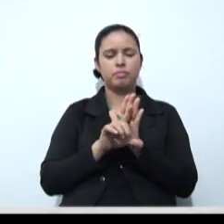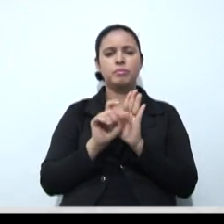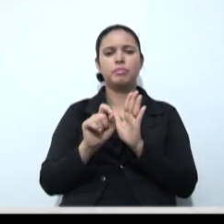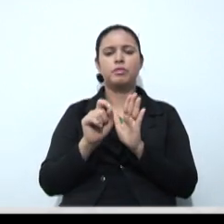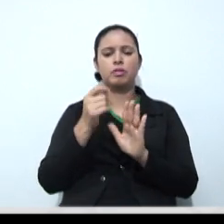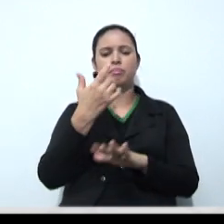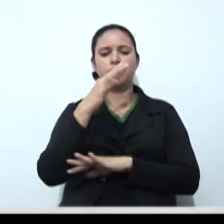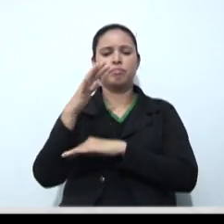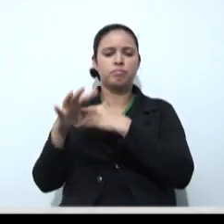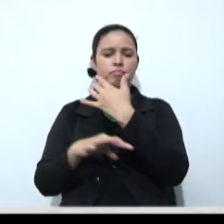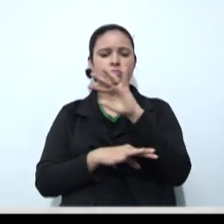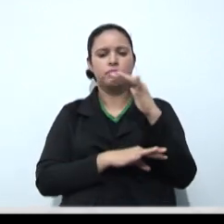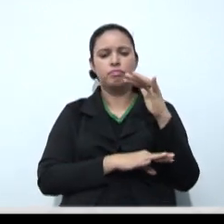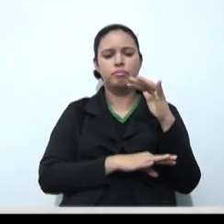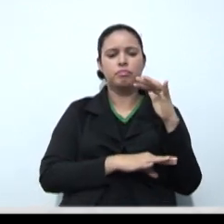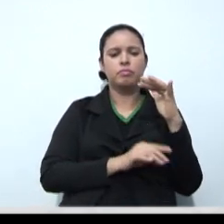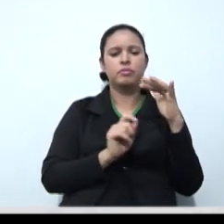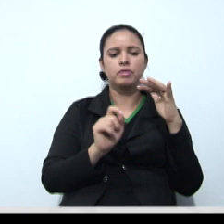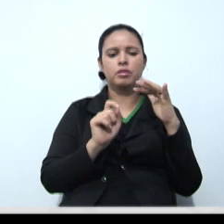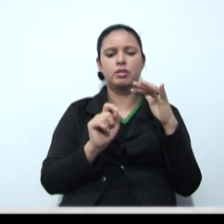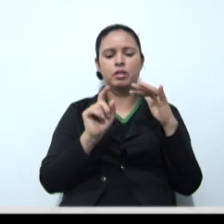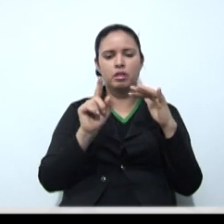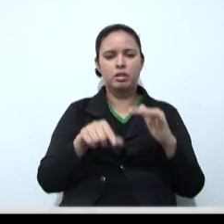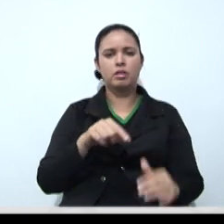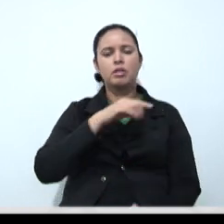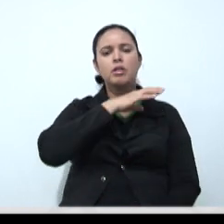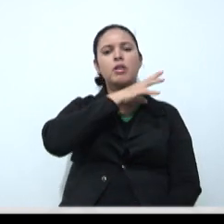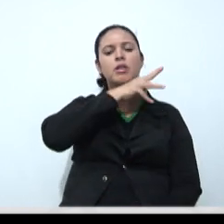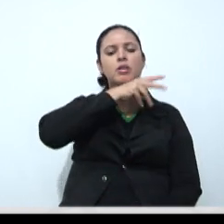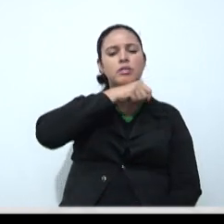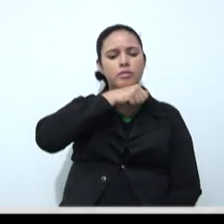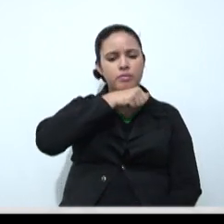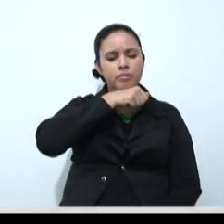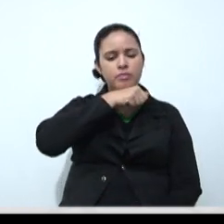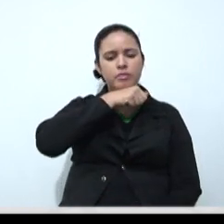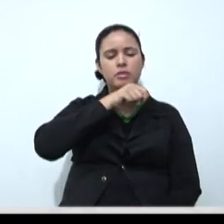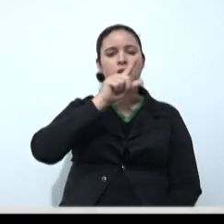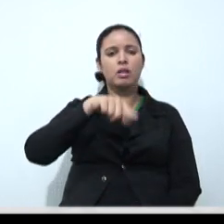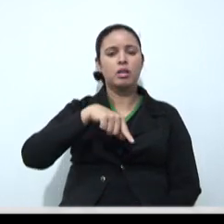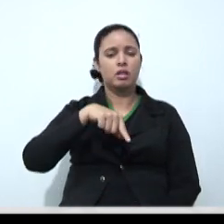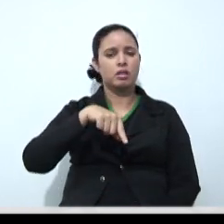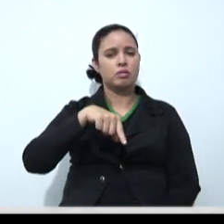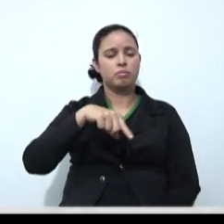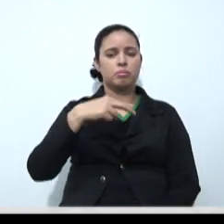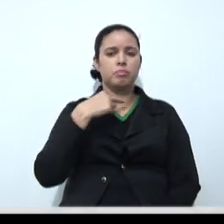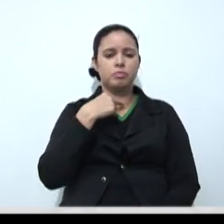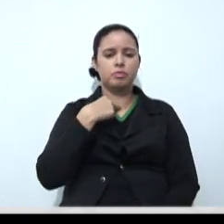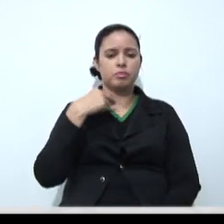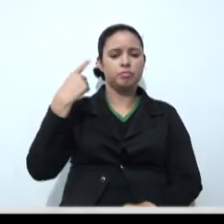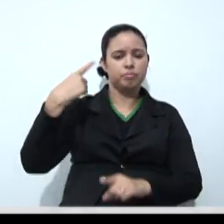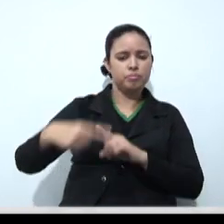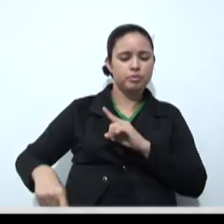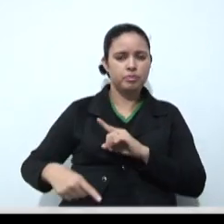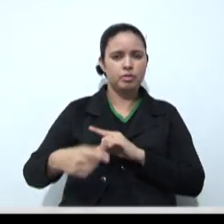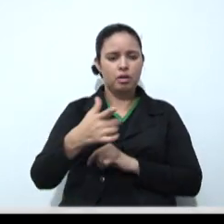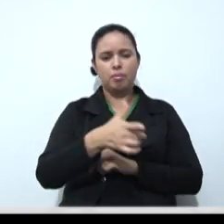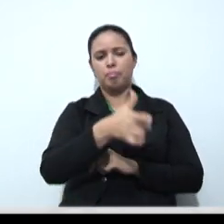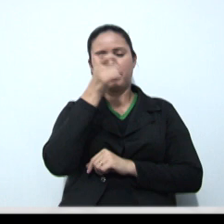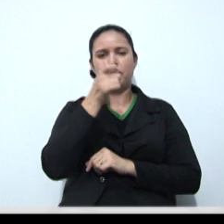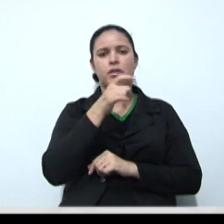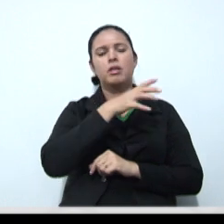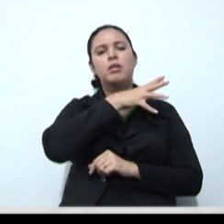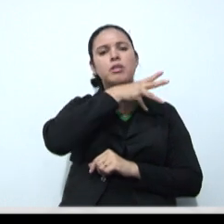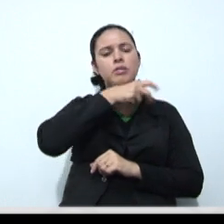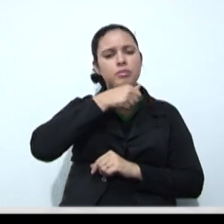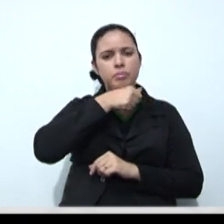de 1967, ela classifica como crime uso, perseguição, apanha de animais silvestres,